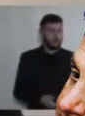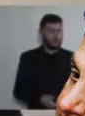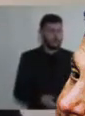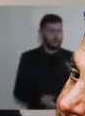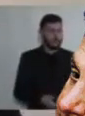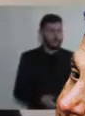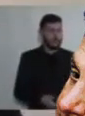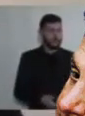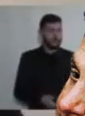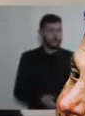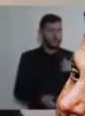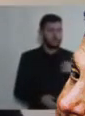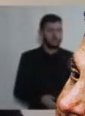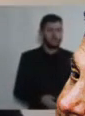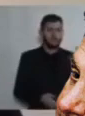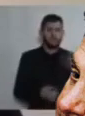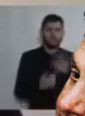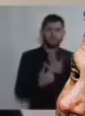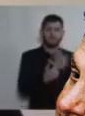primeiro lugar, que no dia